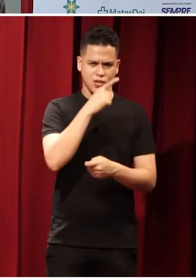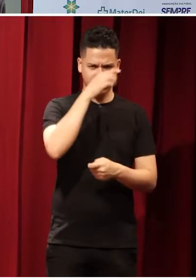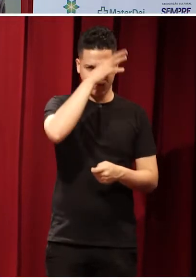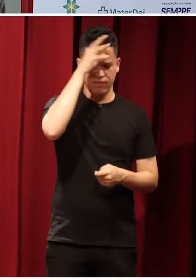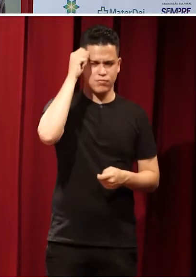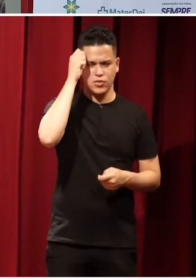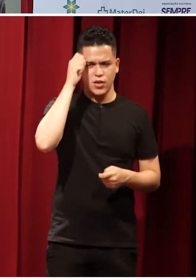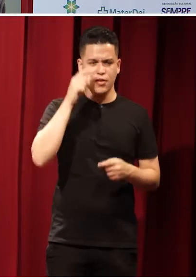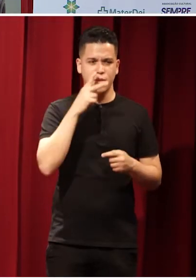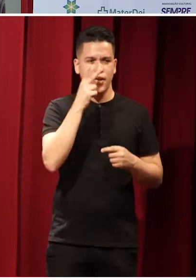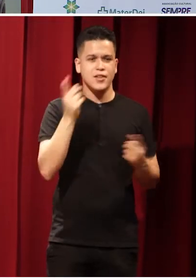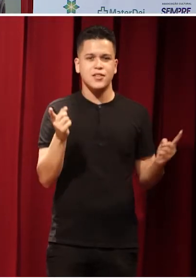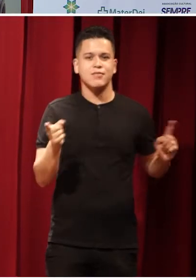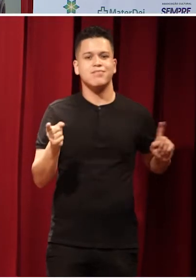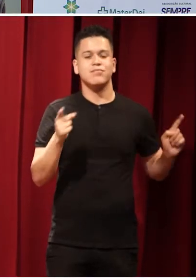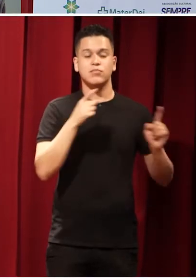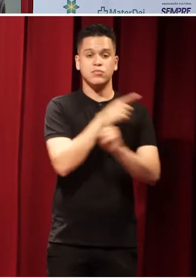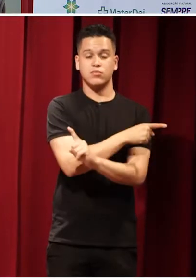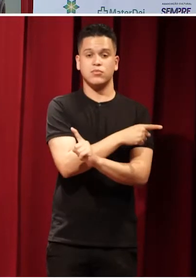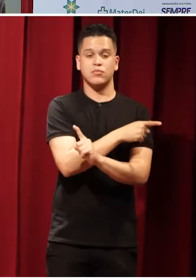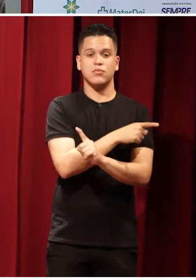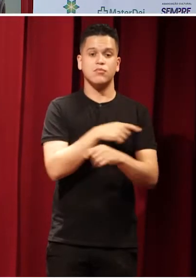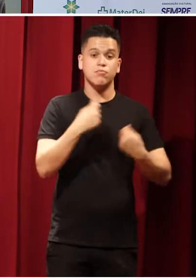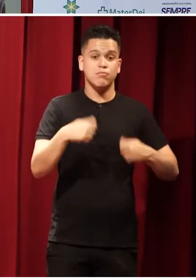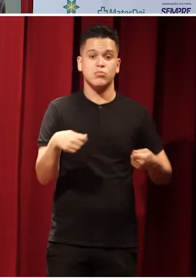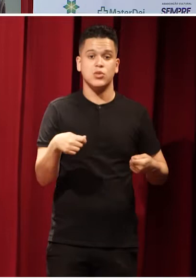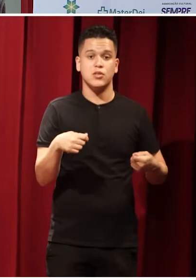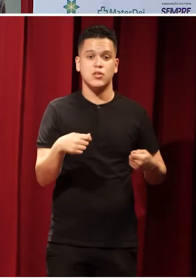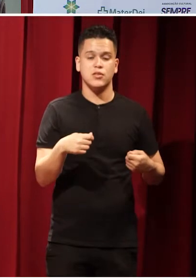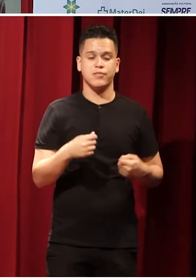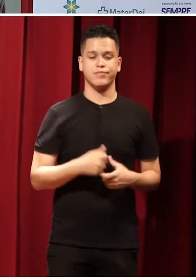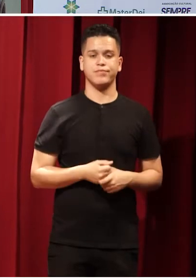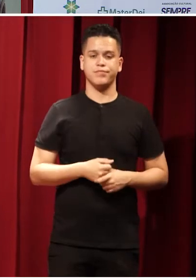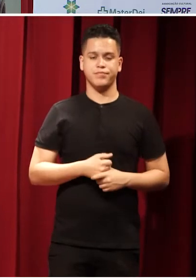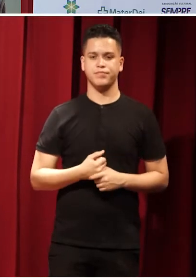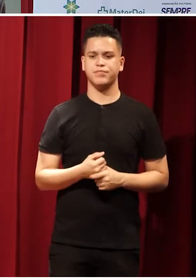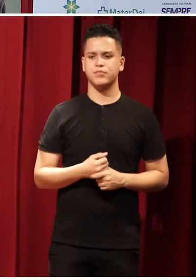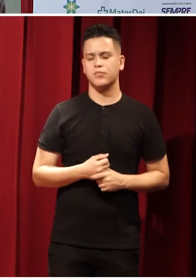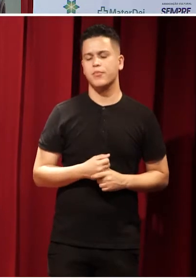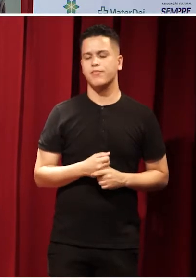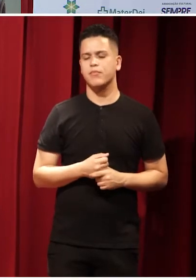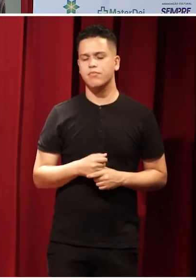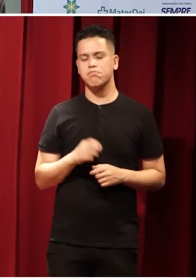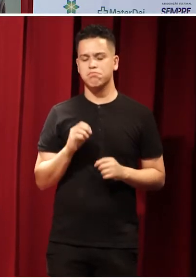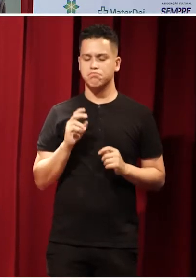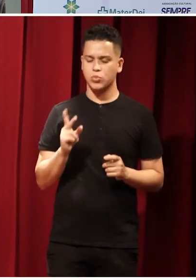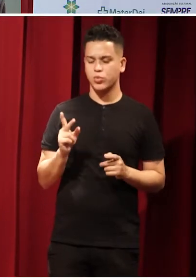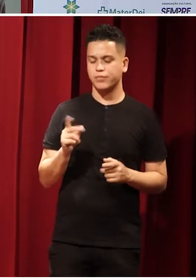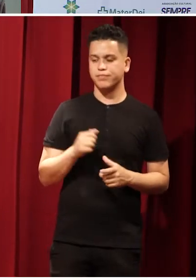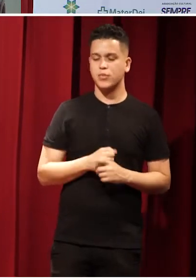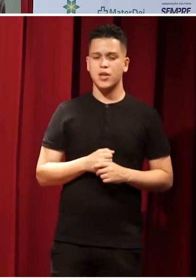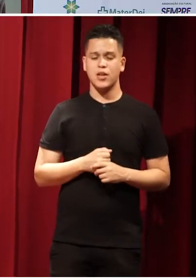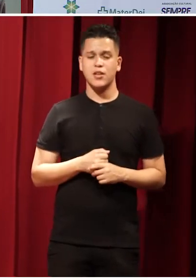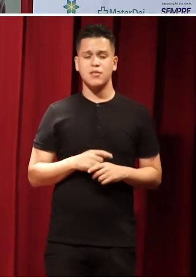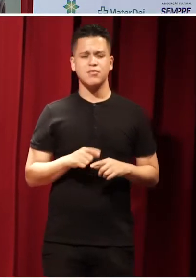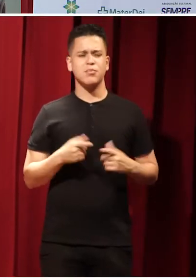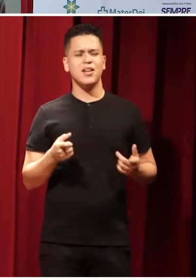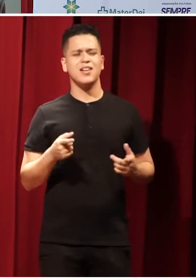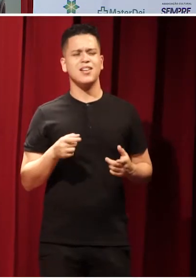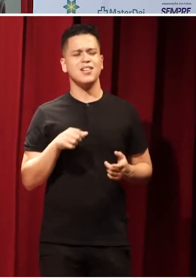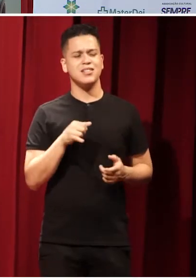ao verdadeiro desenvolvimento. Então, nós estamos nisso. Beleza. Se tivesse